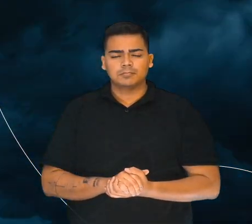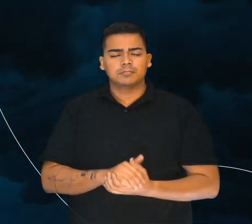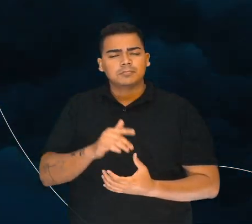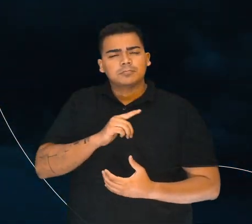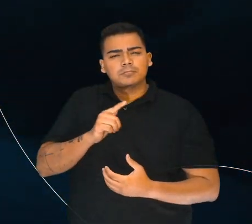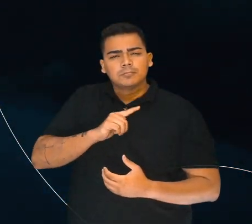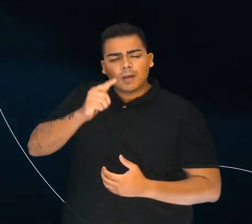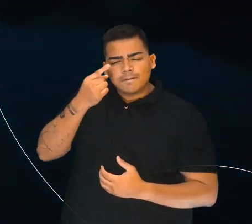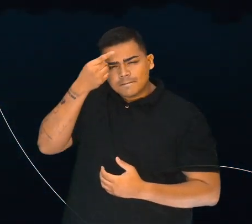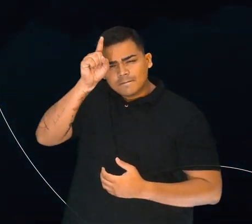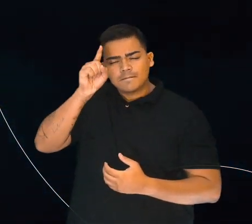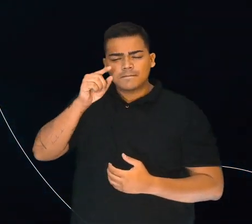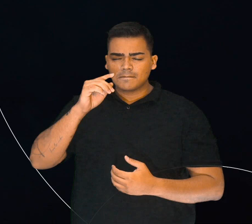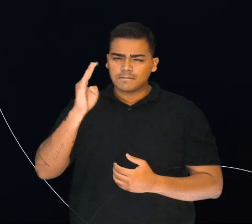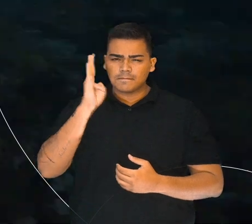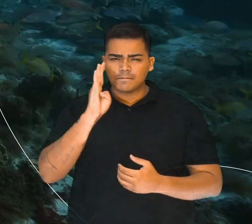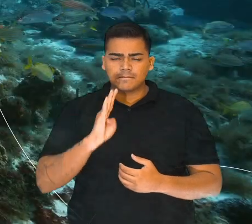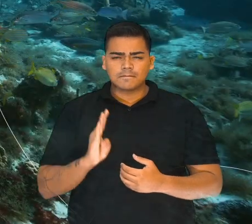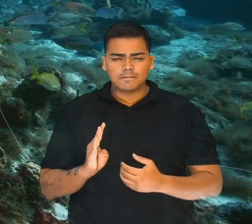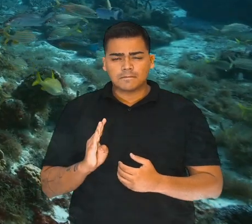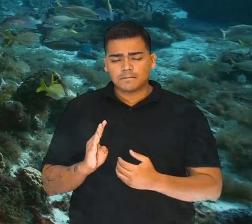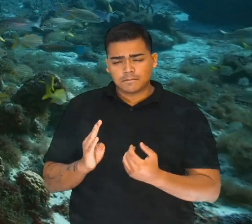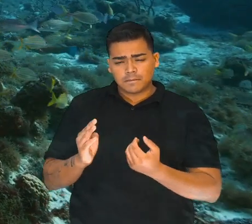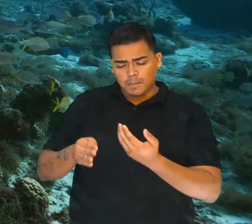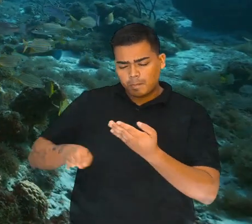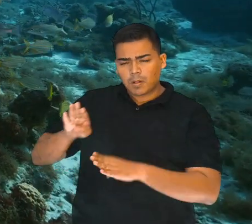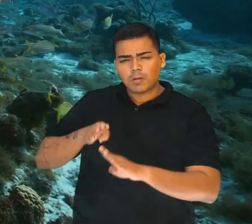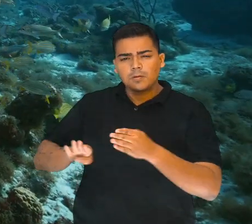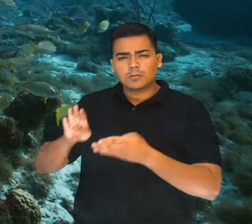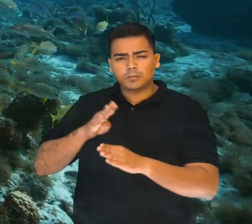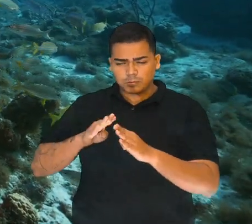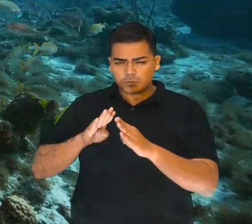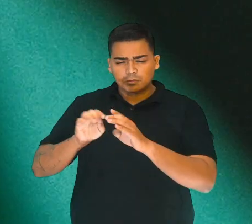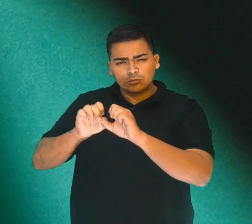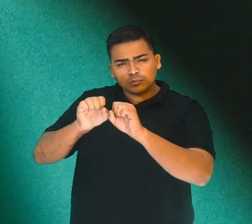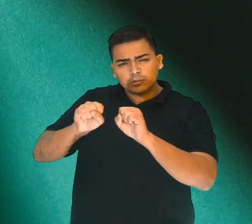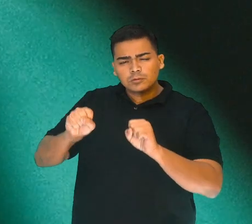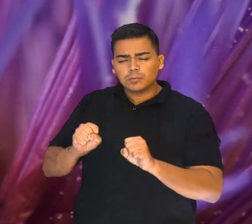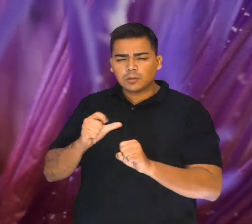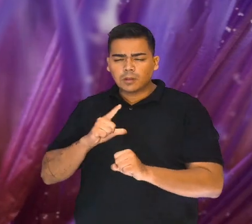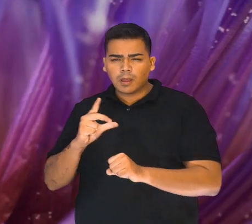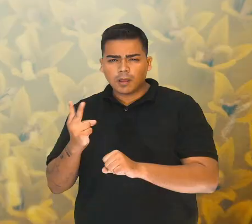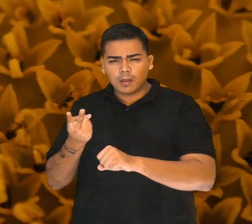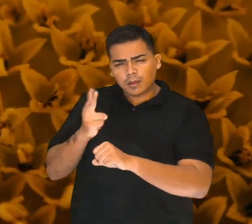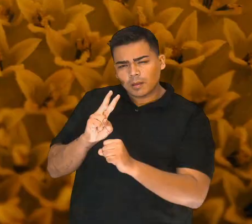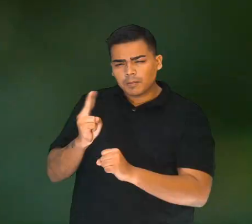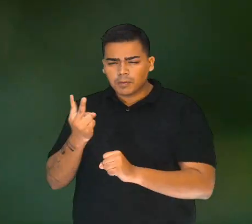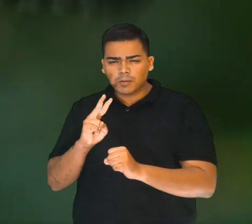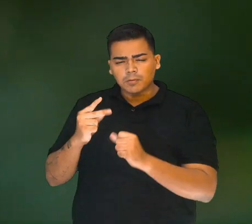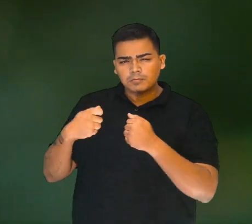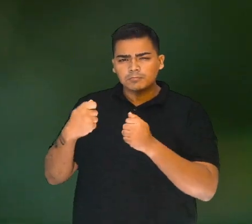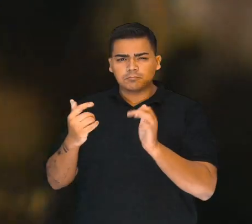Da onde brota a inovação no Brasil? Como na biologia, um ecossistema de inovação é um ambiente híbrido que depende